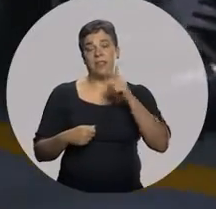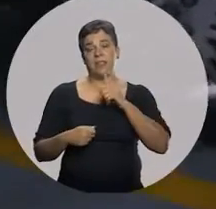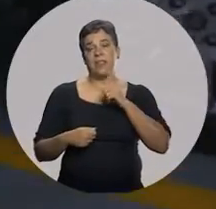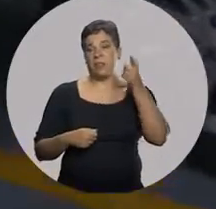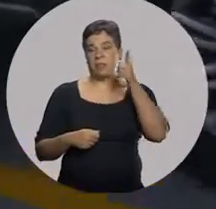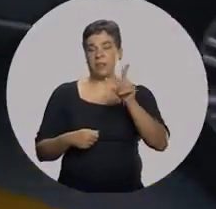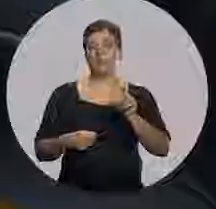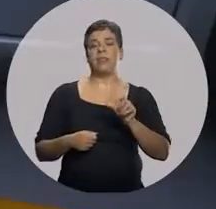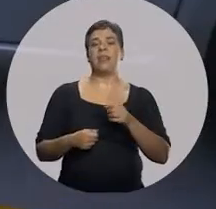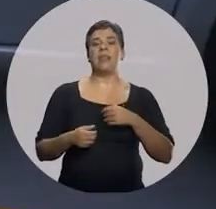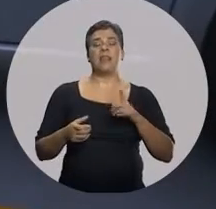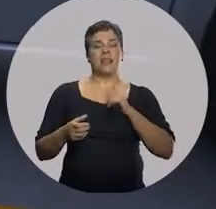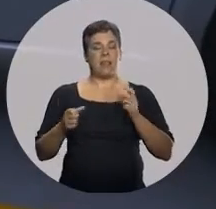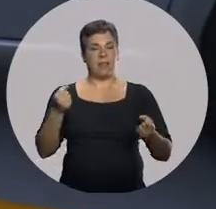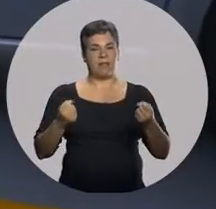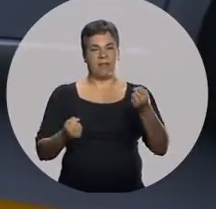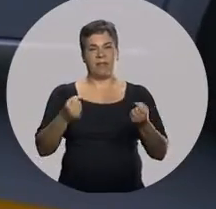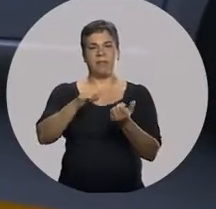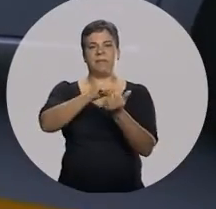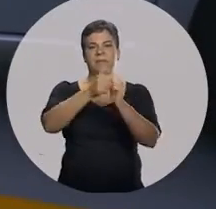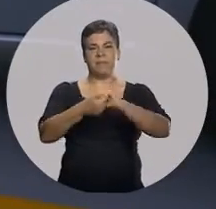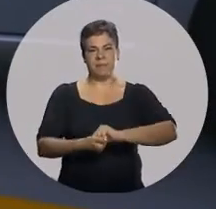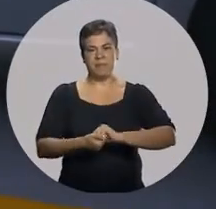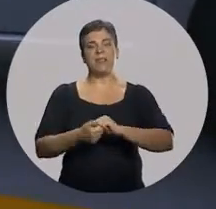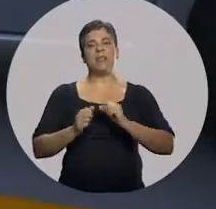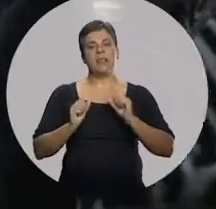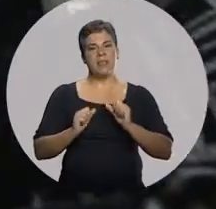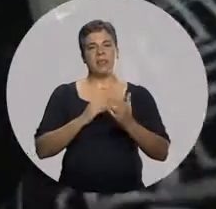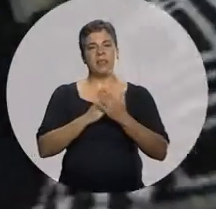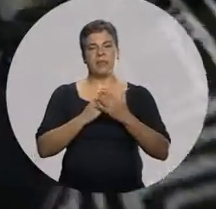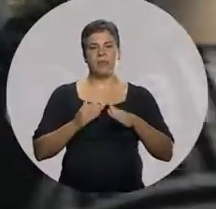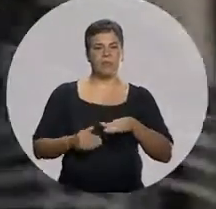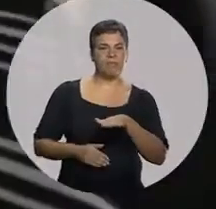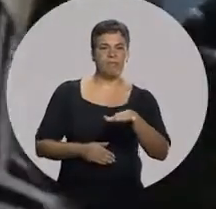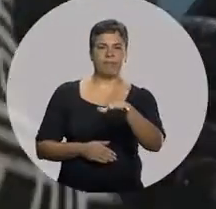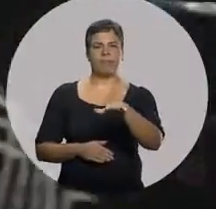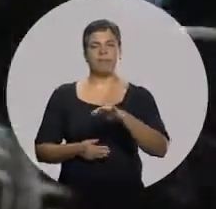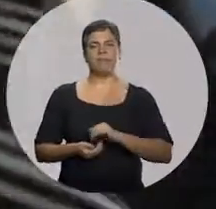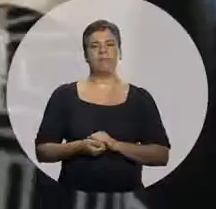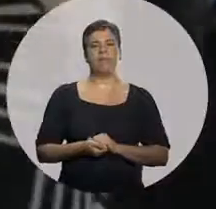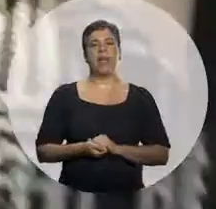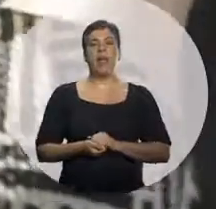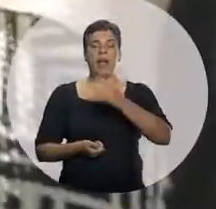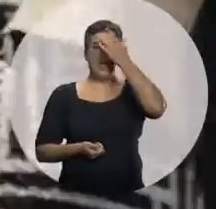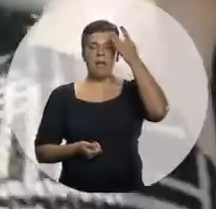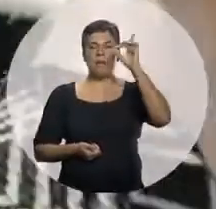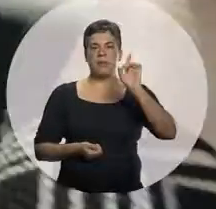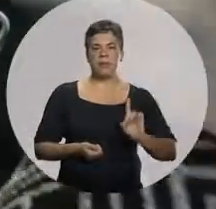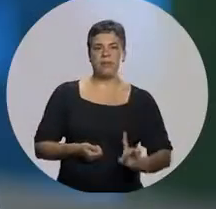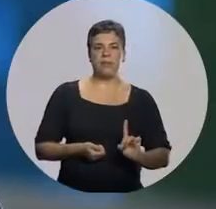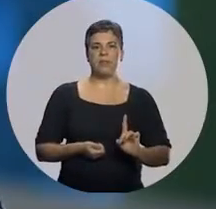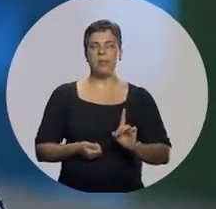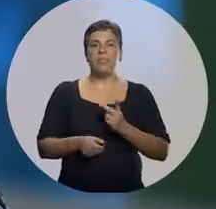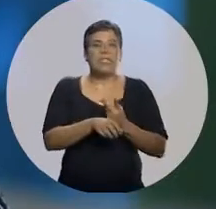eu precisava ter. Tenho um carro adaptado que me permite fazer esse trajeto. A pessoa